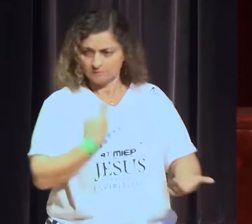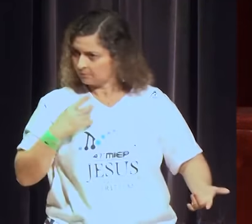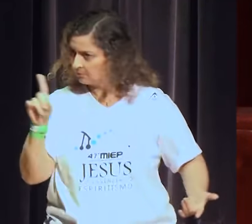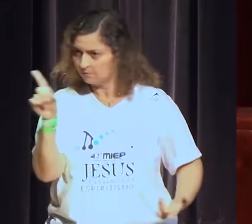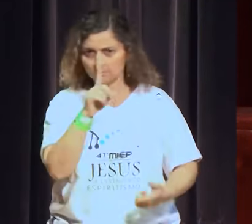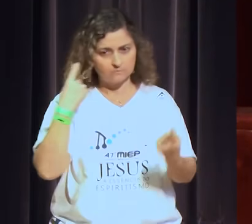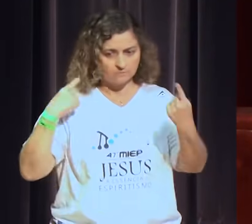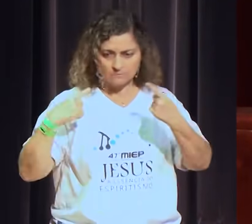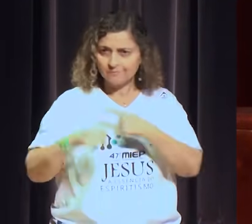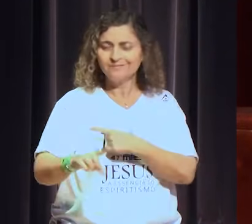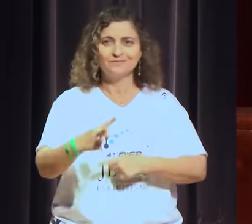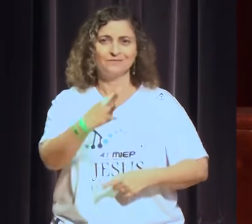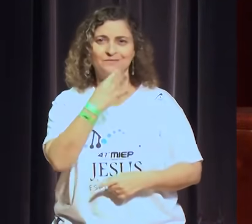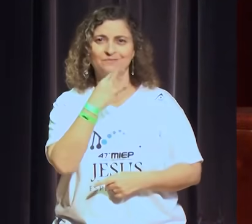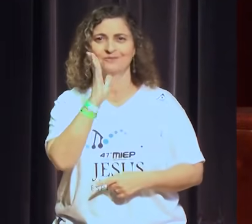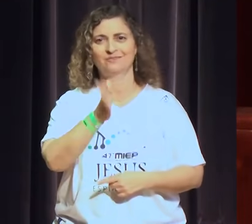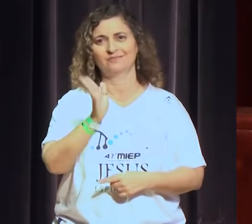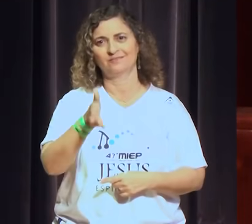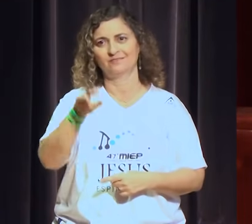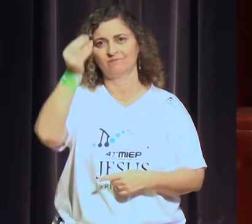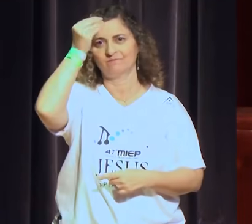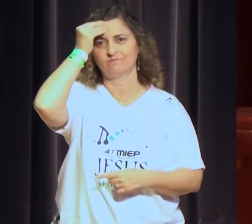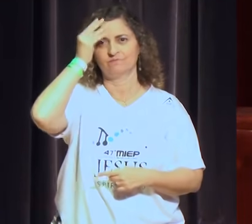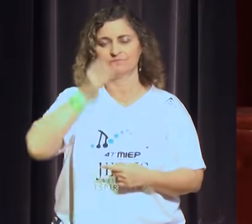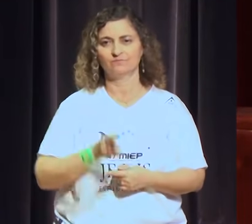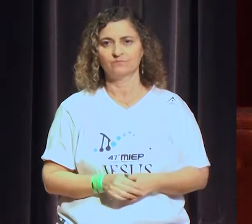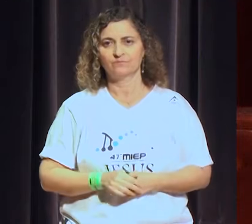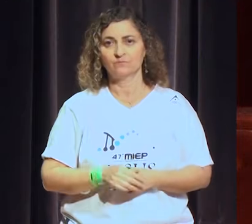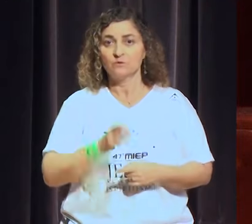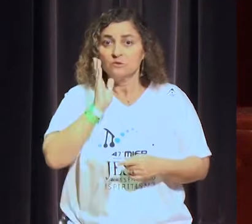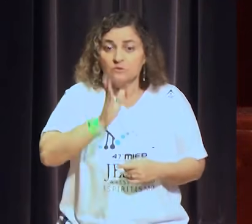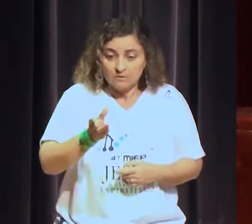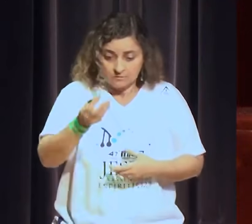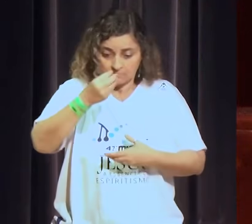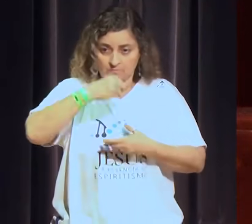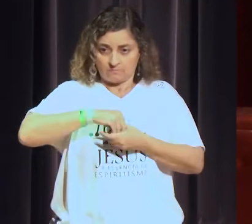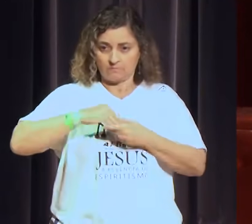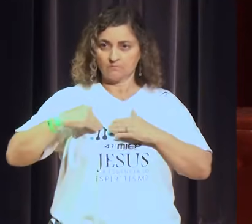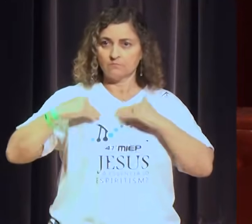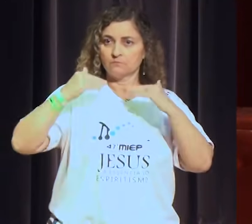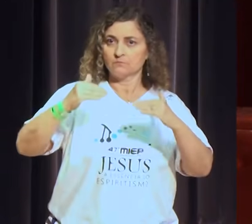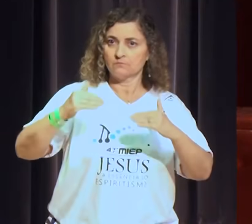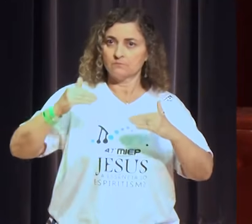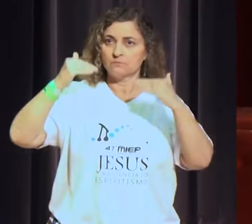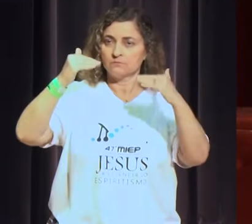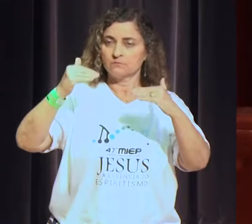incompatíveis com o conhecimento que ele tem de evolução espiritual.